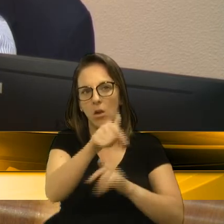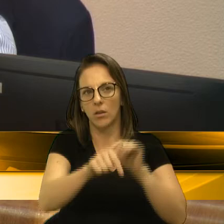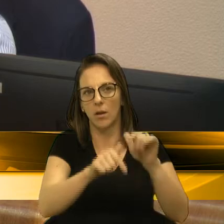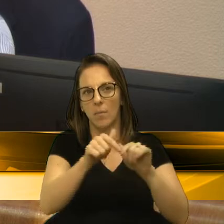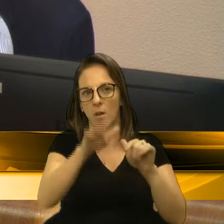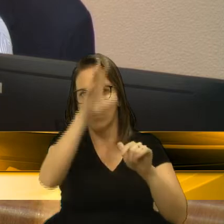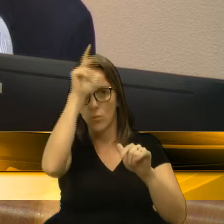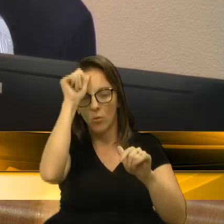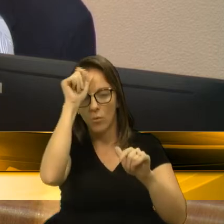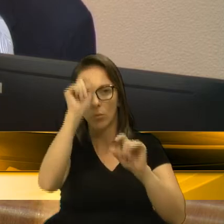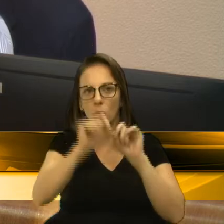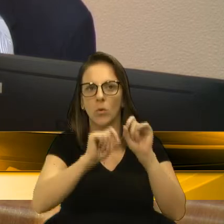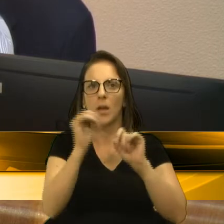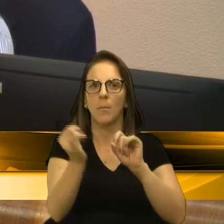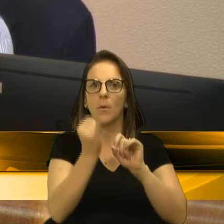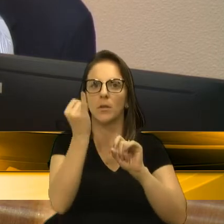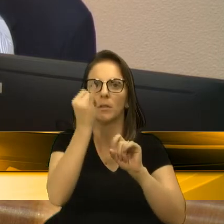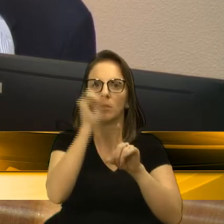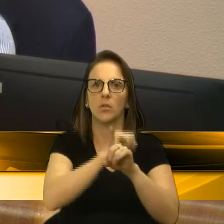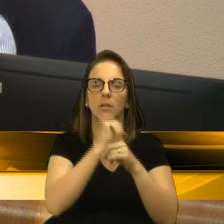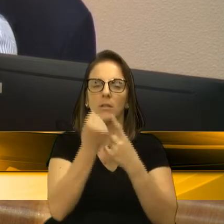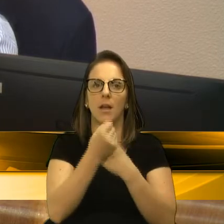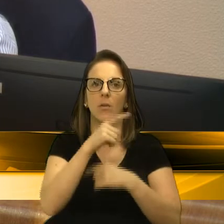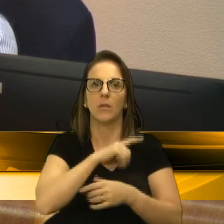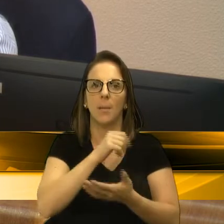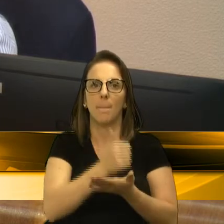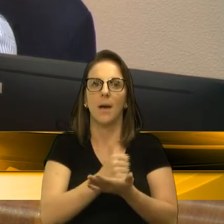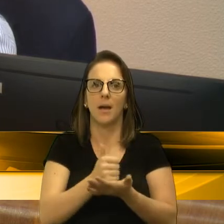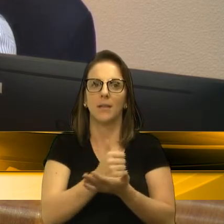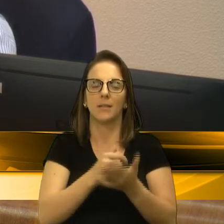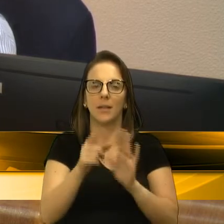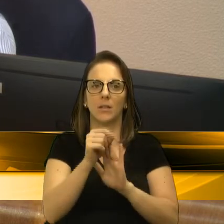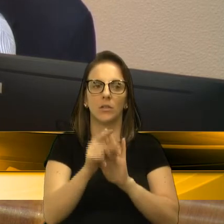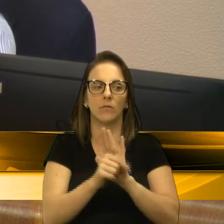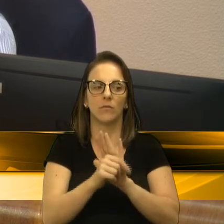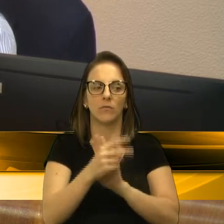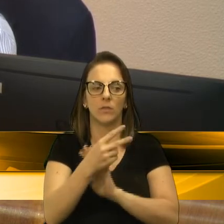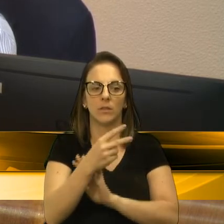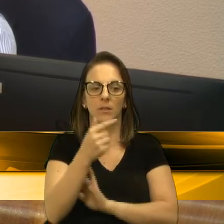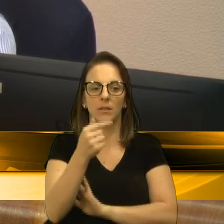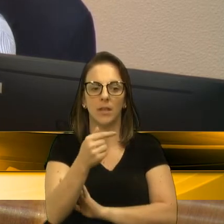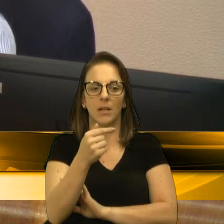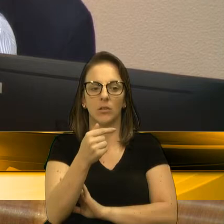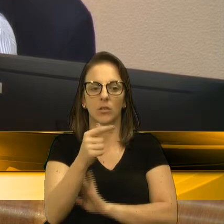relevância social, fundamentado no artigo 27, inciso 4 da Lei